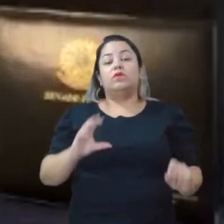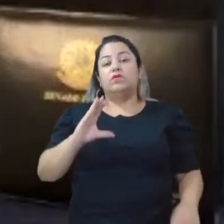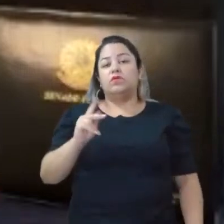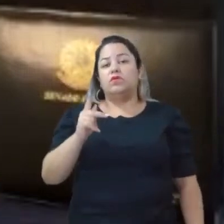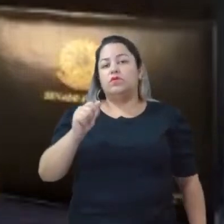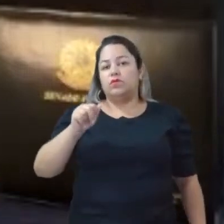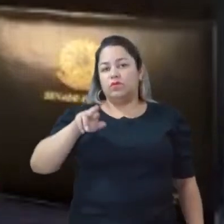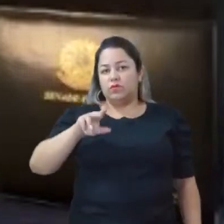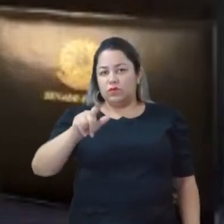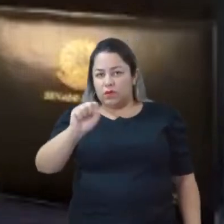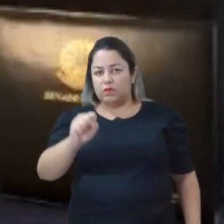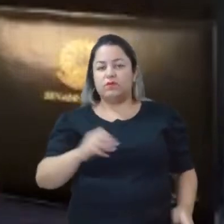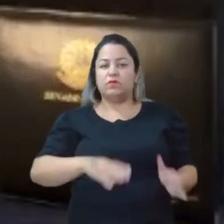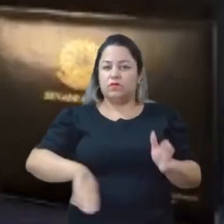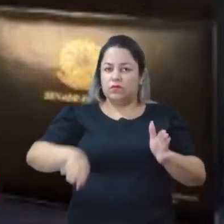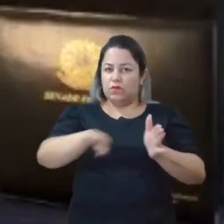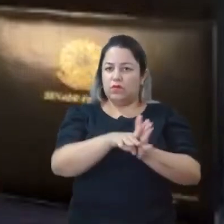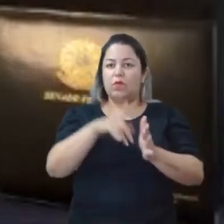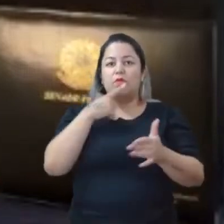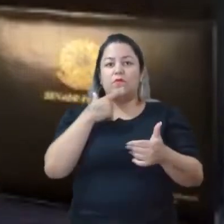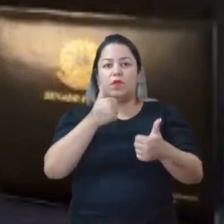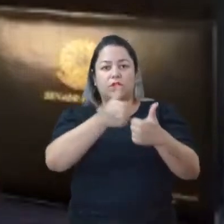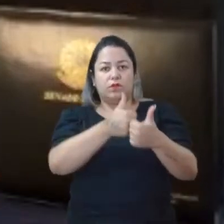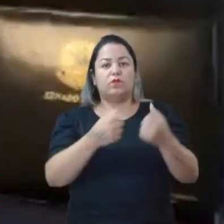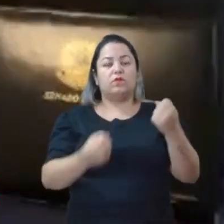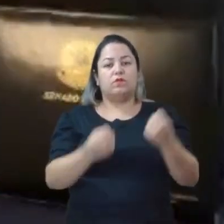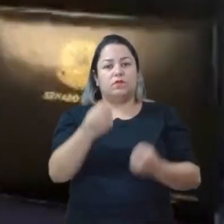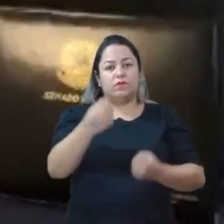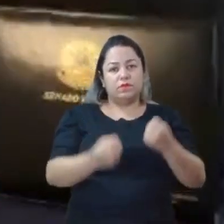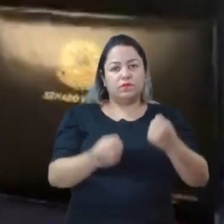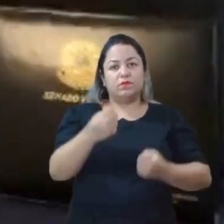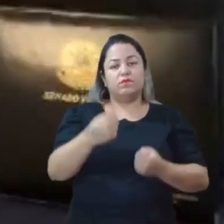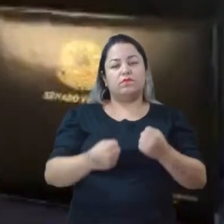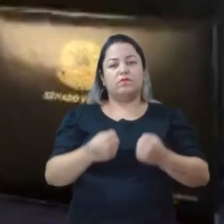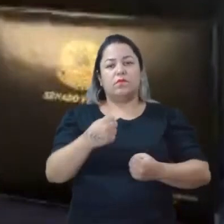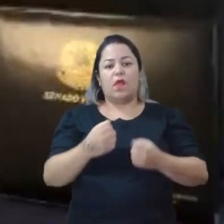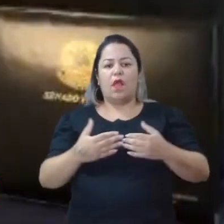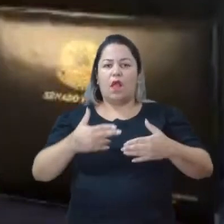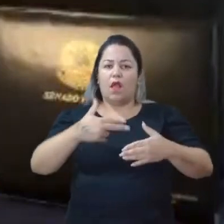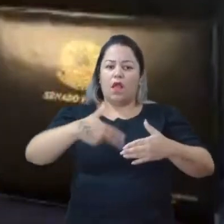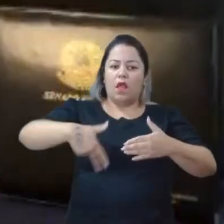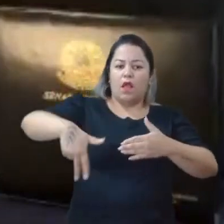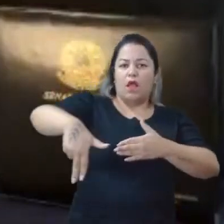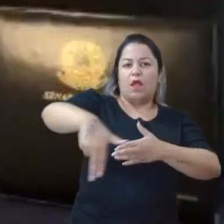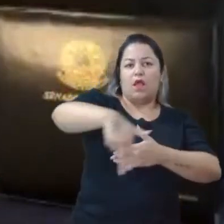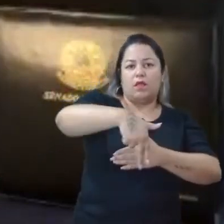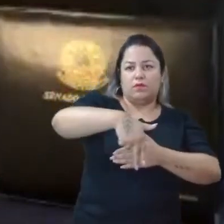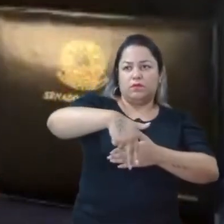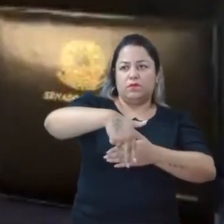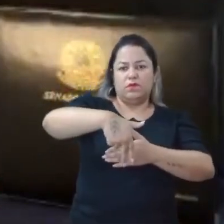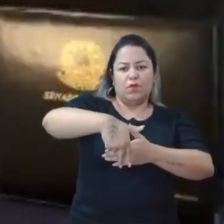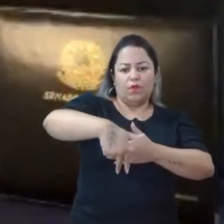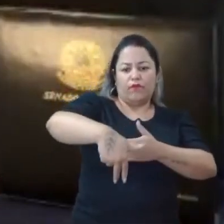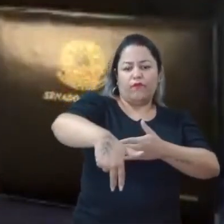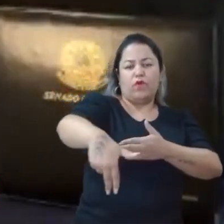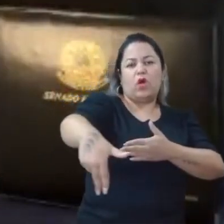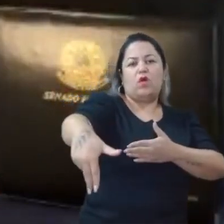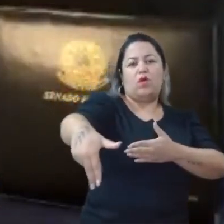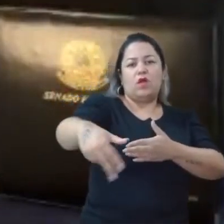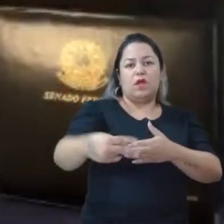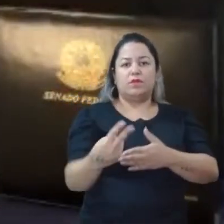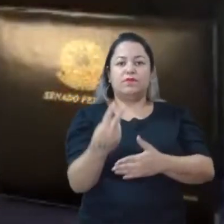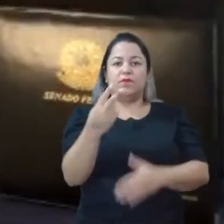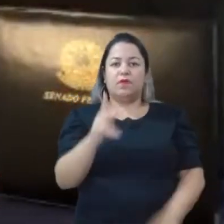Charles chegou perto do carro, que passou na frente do carro, ele arrastou e levou o Charles por quase